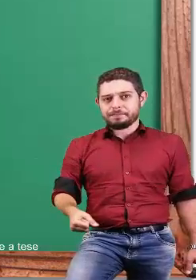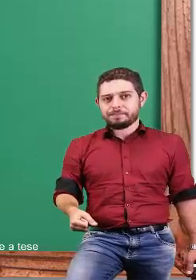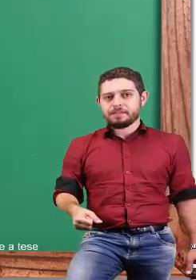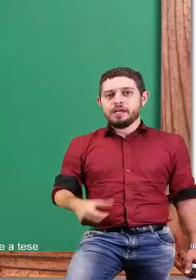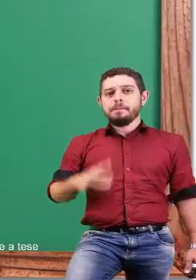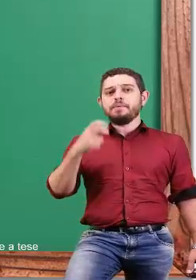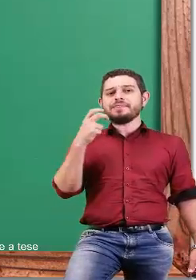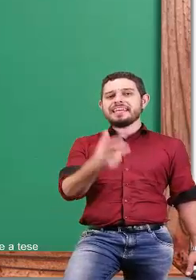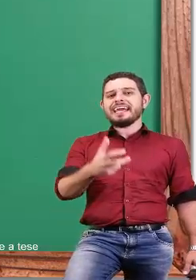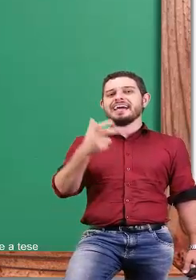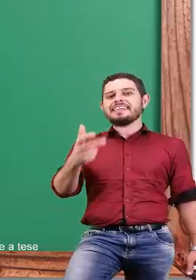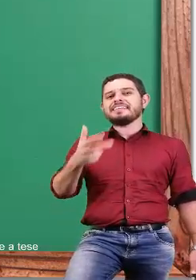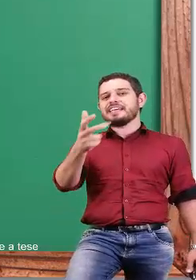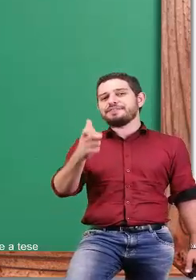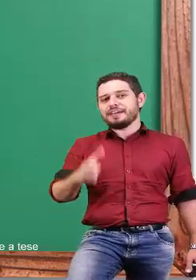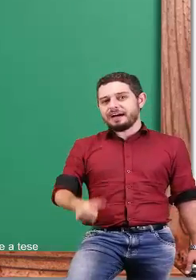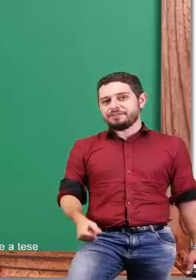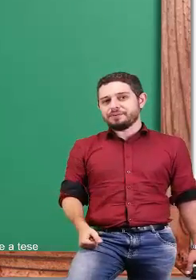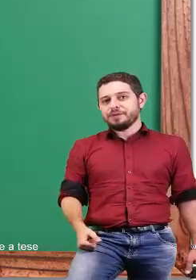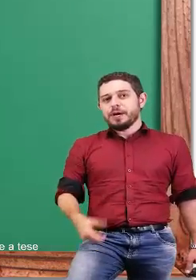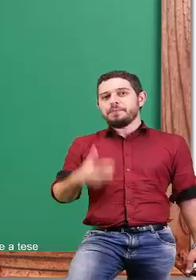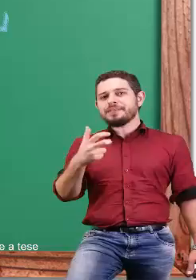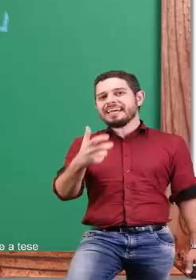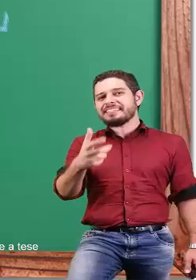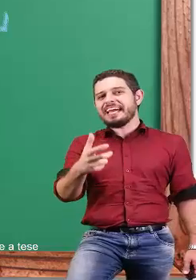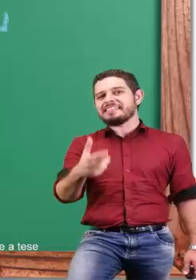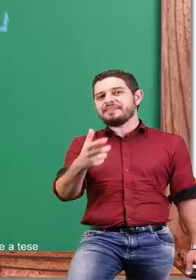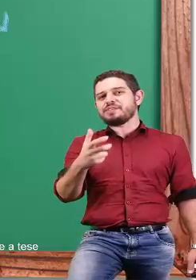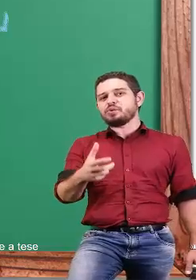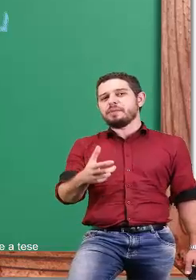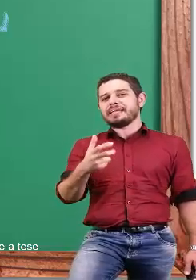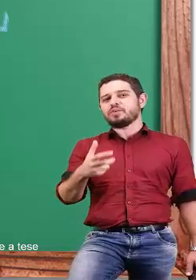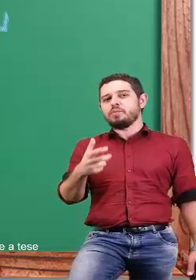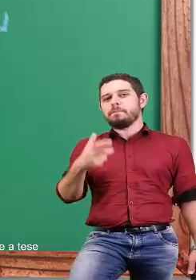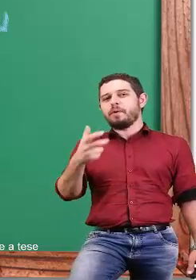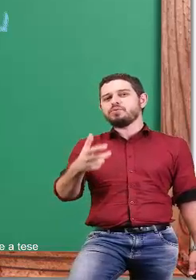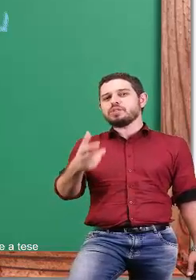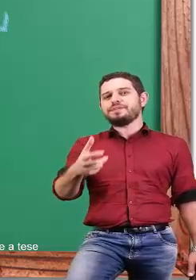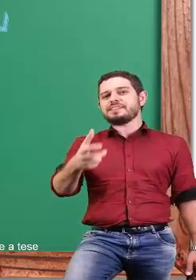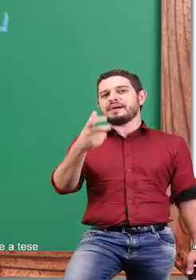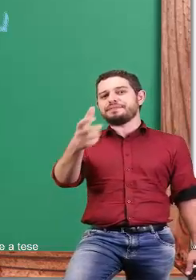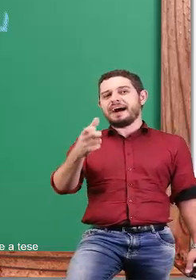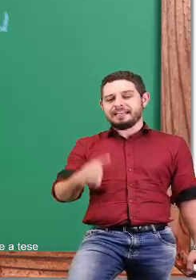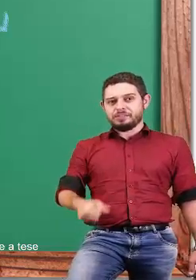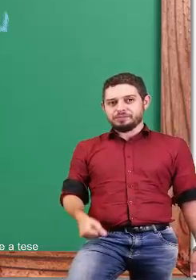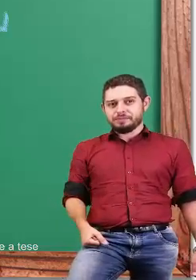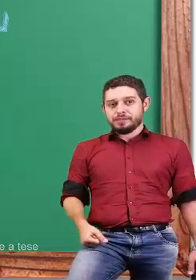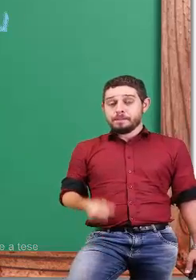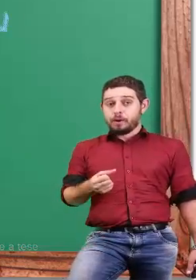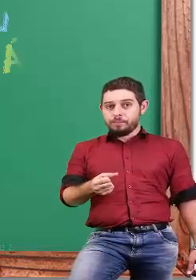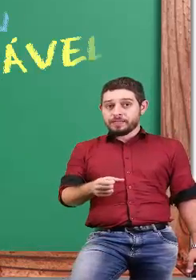quê? Por que a tese é viável? Por que a tese deve ser tomada como um ponto de vista